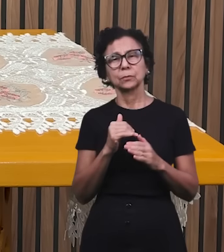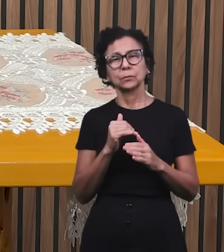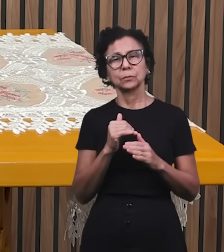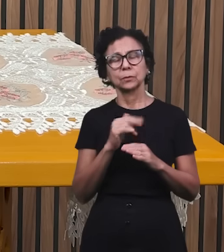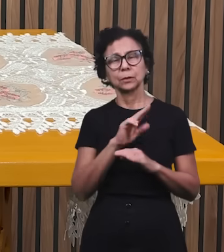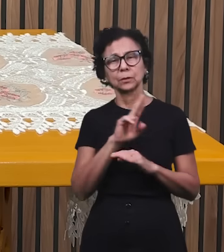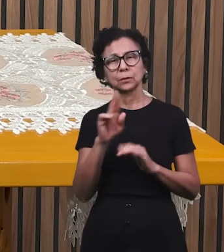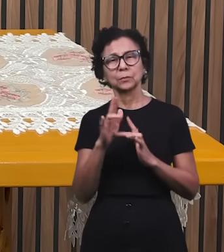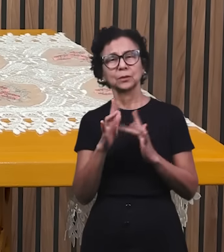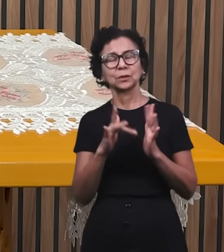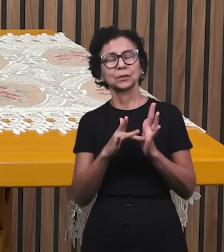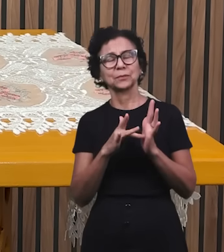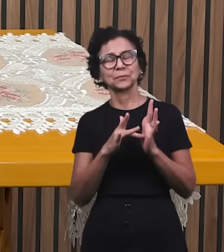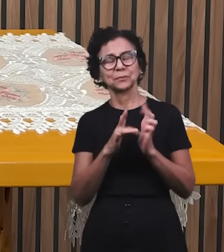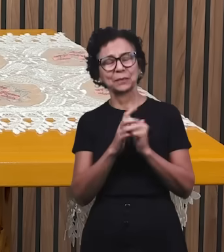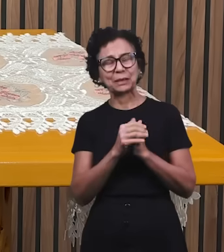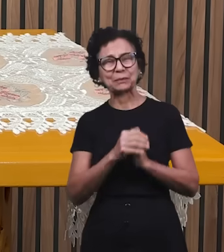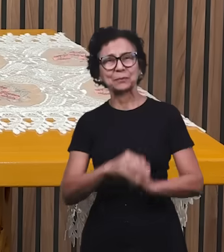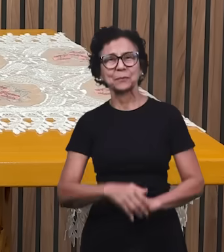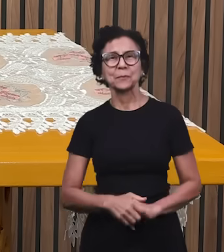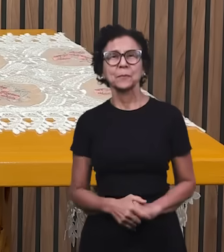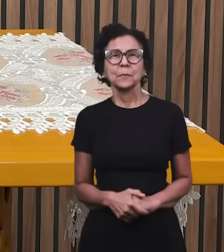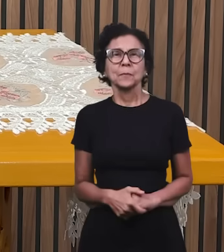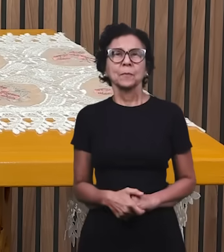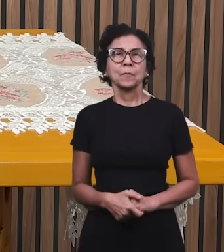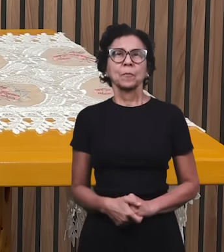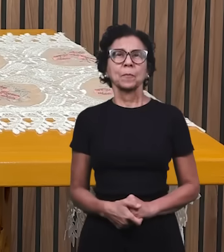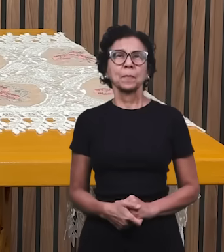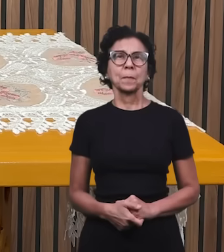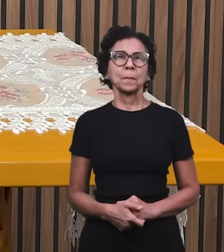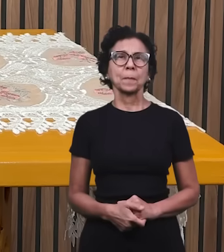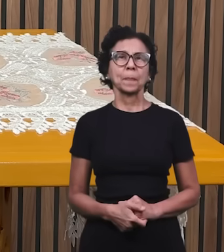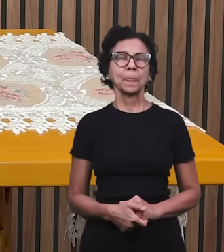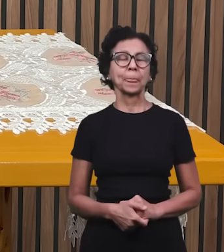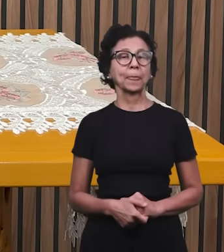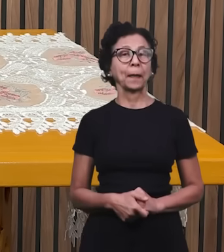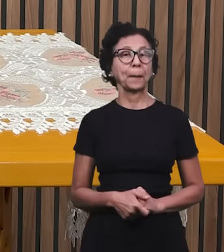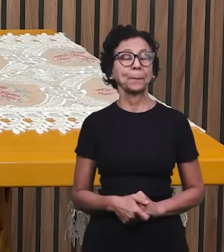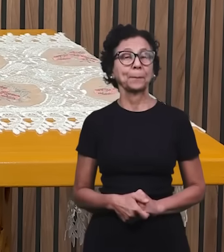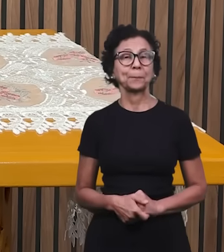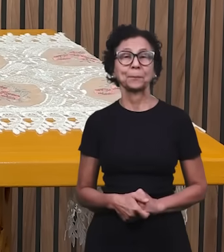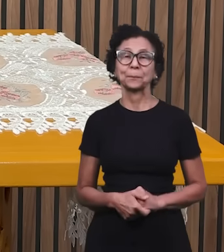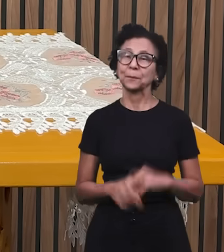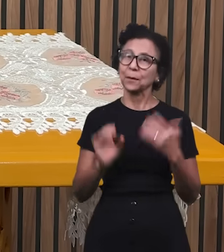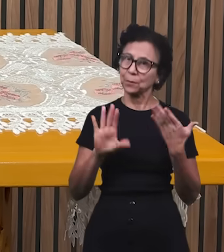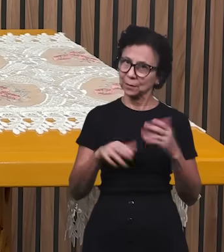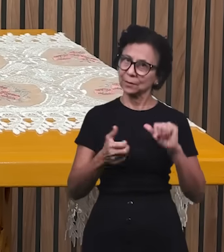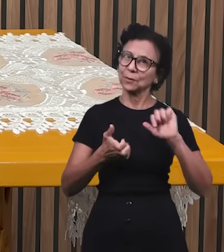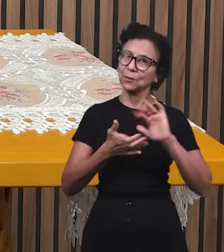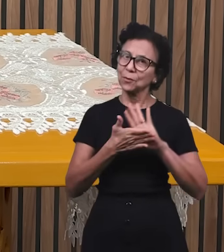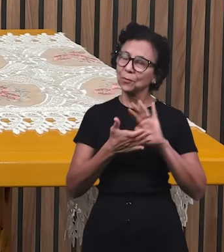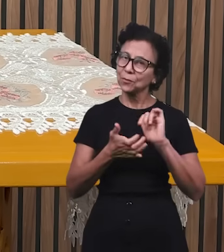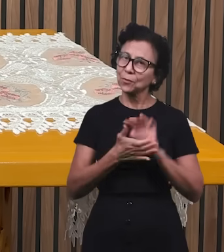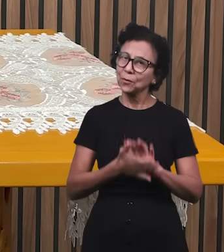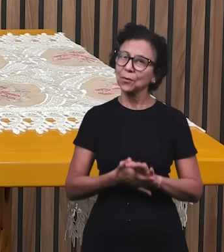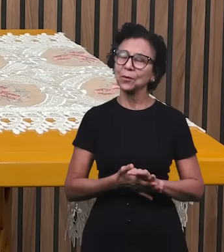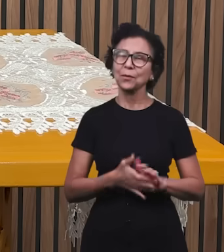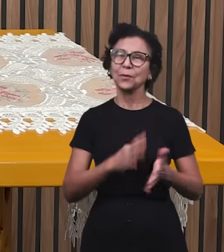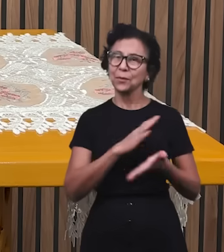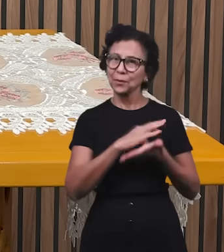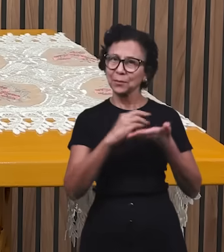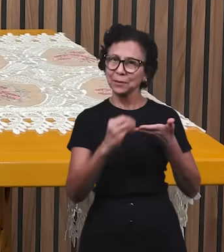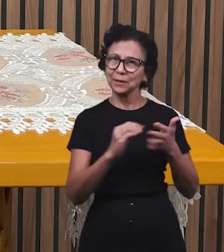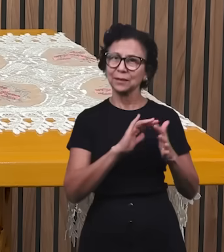de Jesus. Amém. Agora, meus irmãos, nós vamos cantar um louvor. Participe